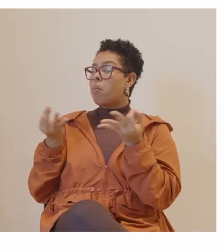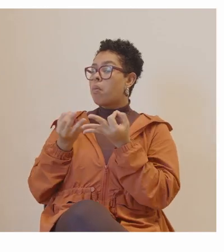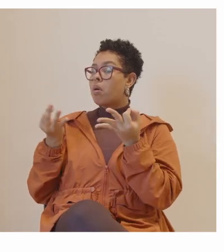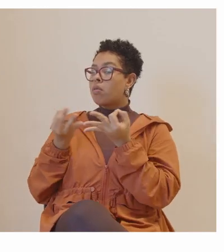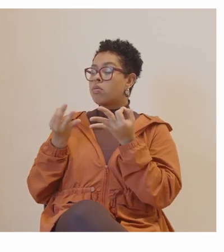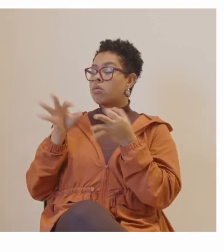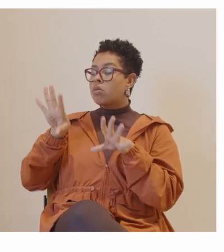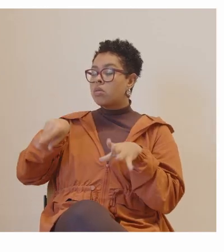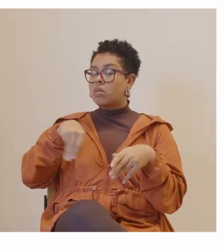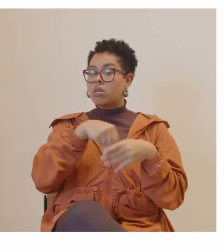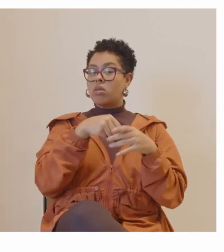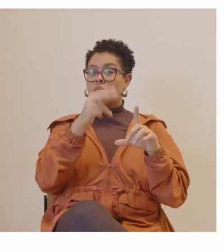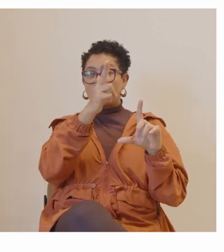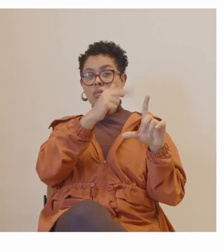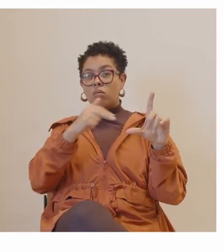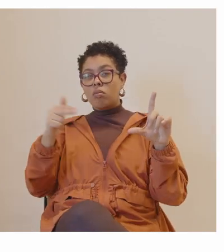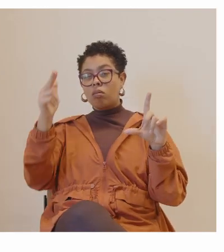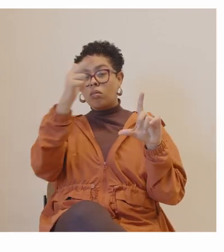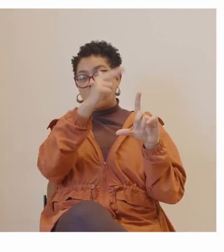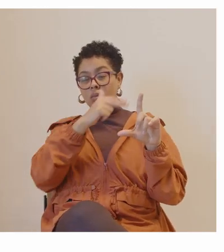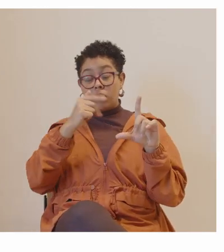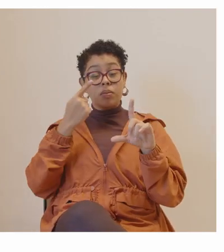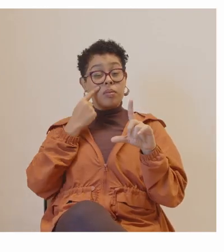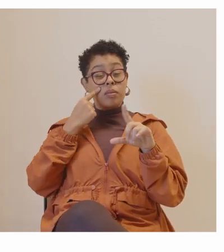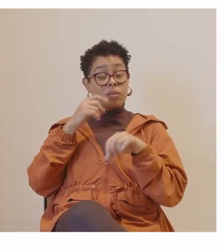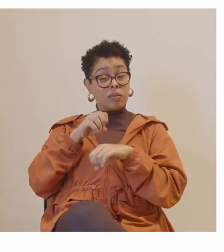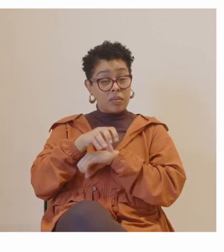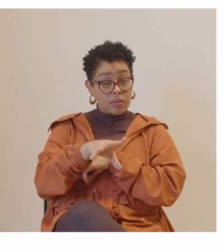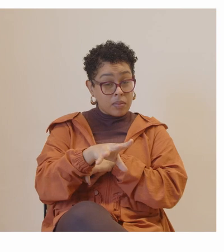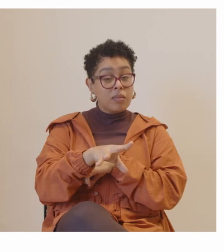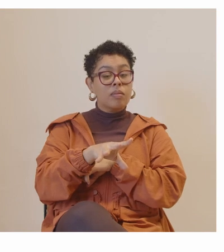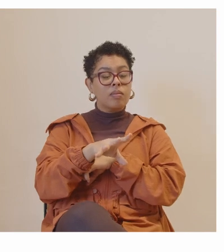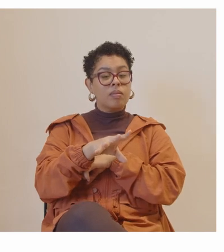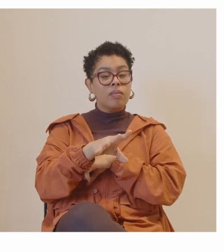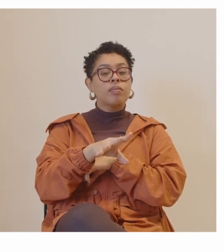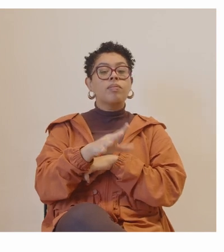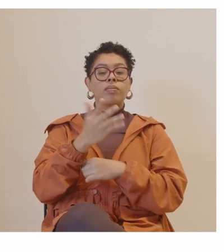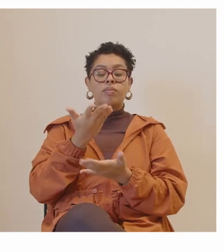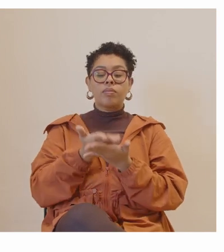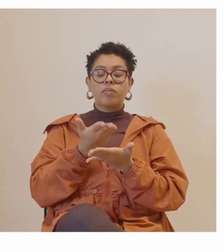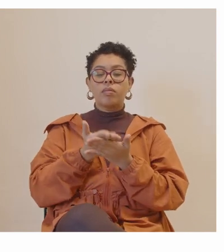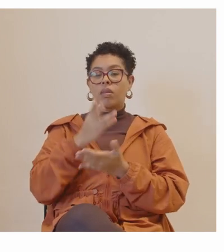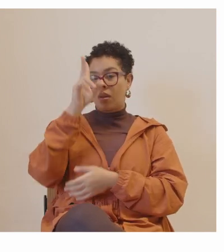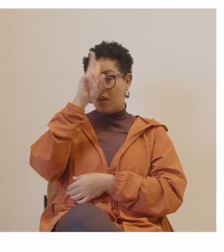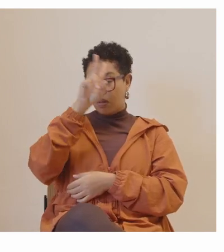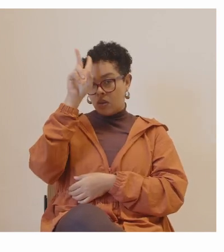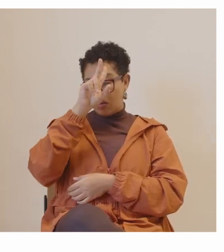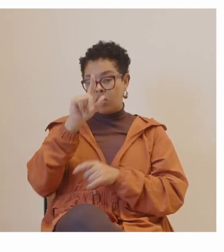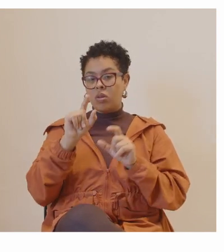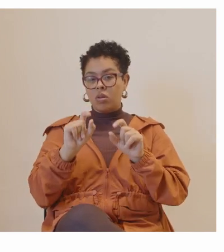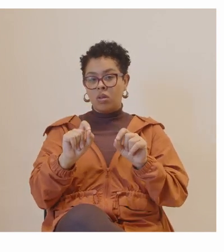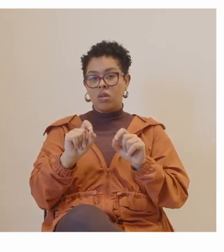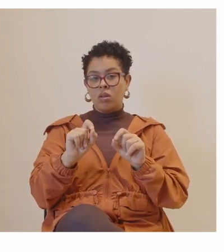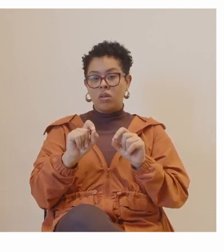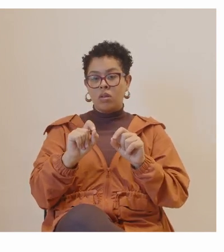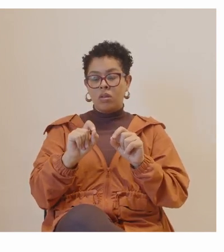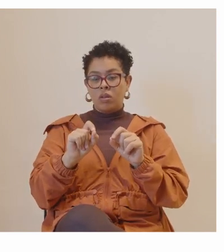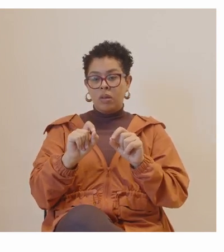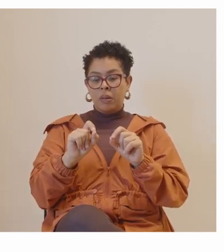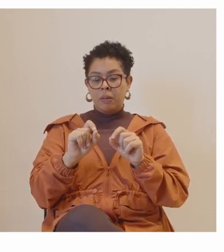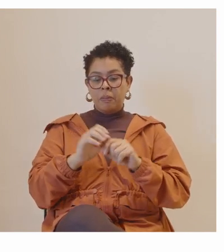figura dentro de um interior. E um dado que, para os historiadores, sempre foi muito